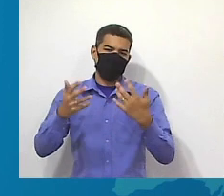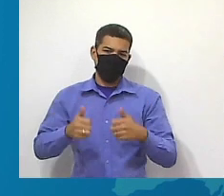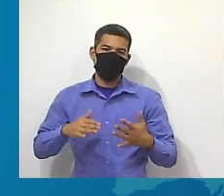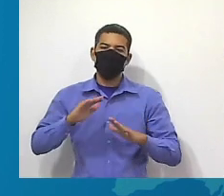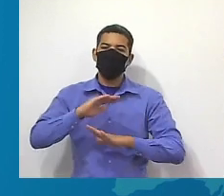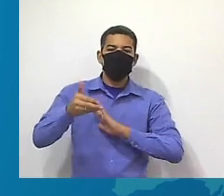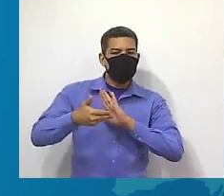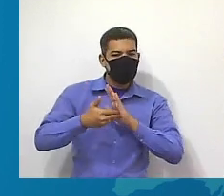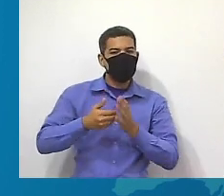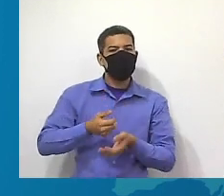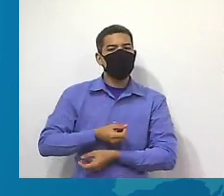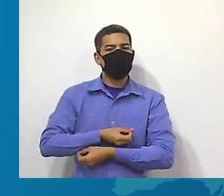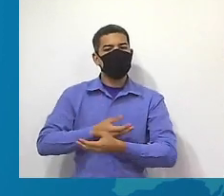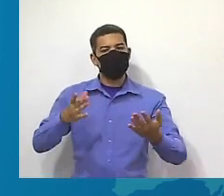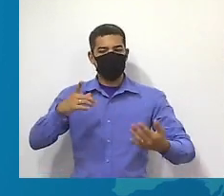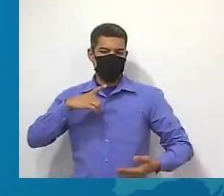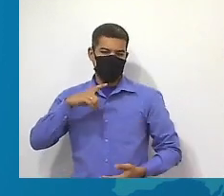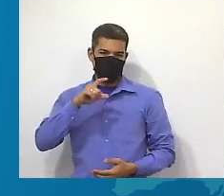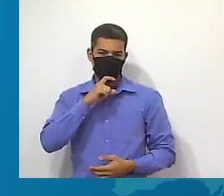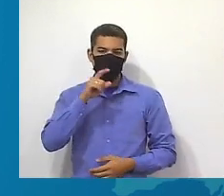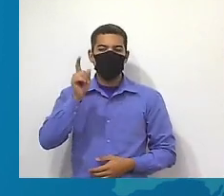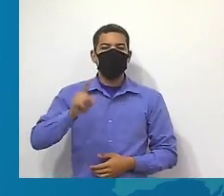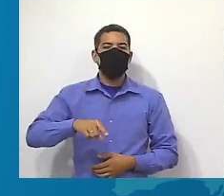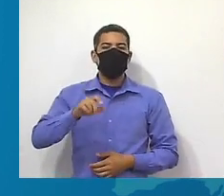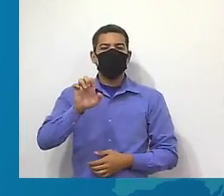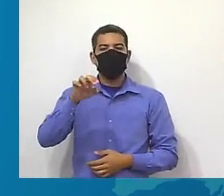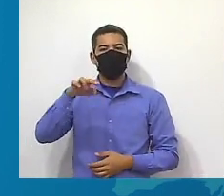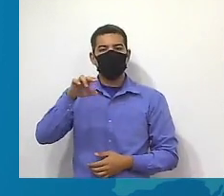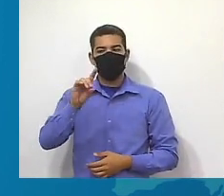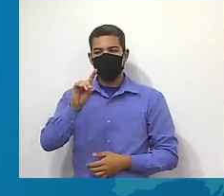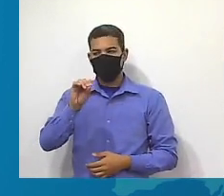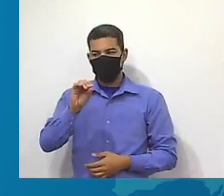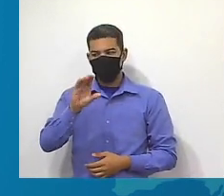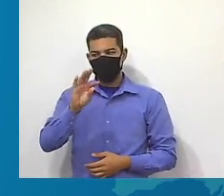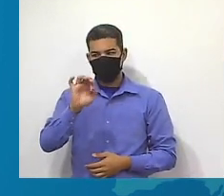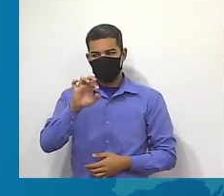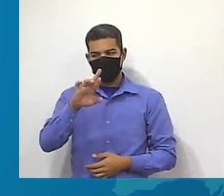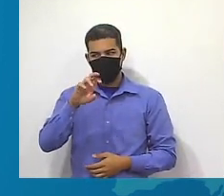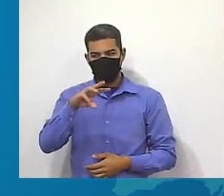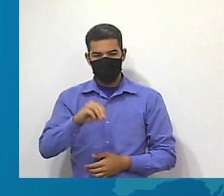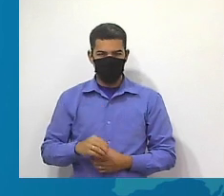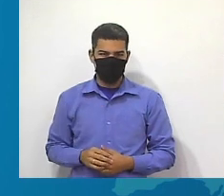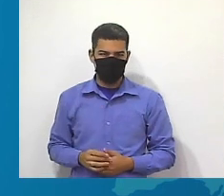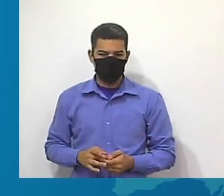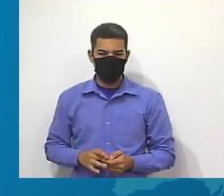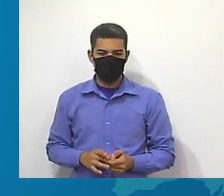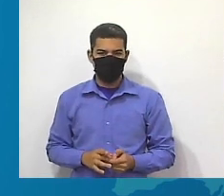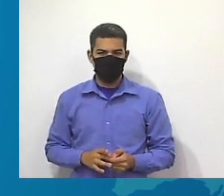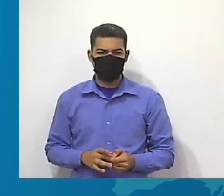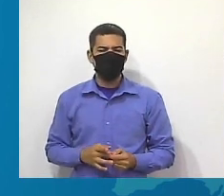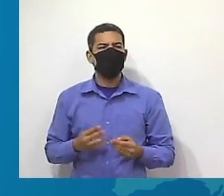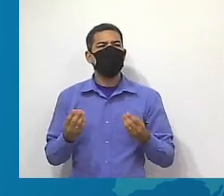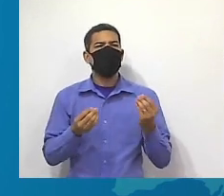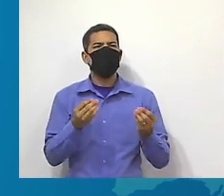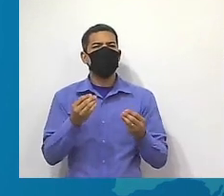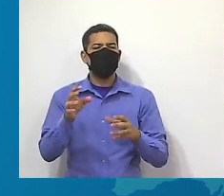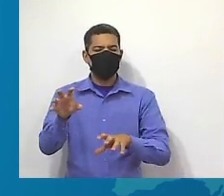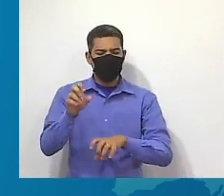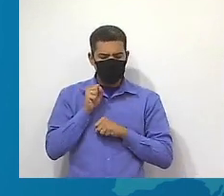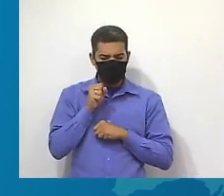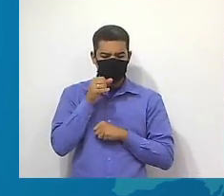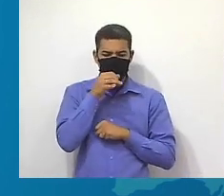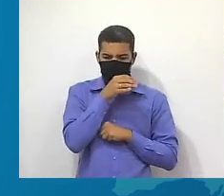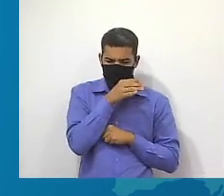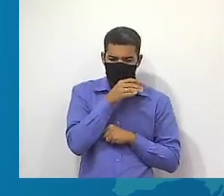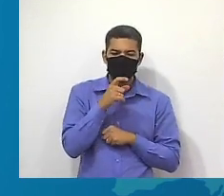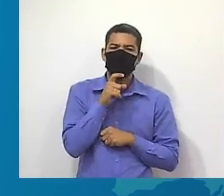frio, tá? Aquele é um processo endotérmico. Como pode Aquiles? Absorve calor e fica mais frio?